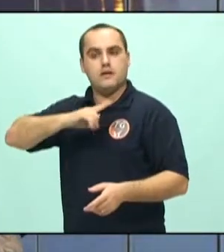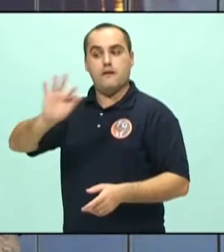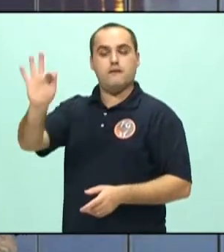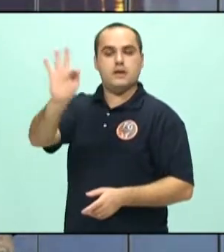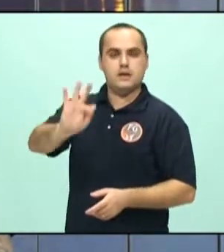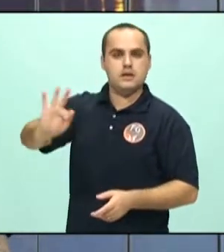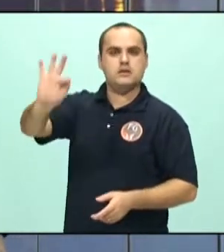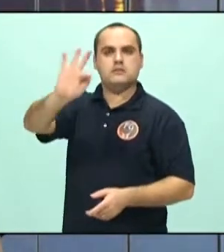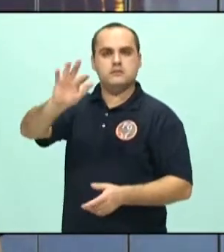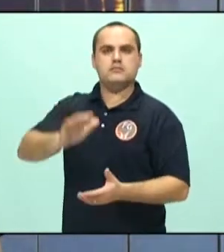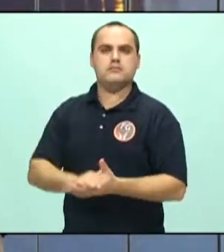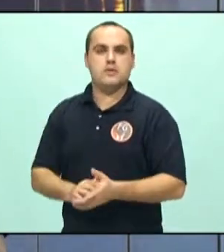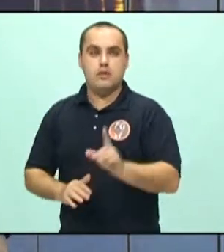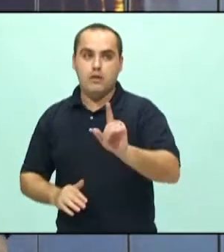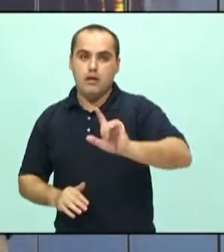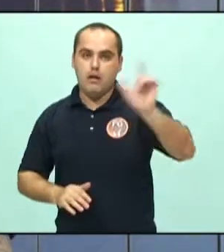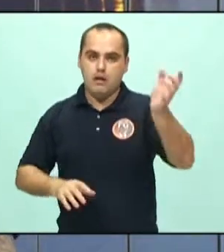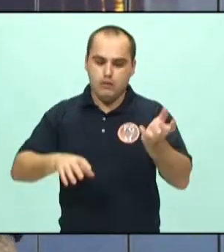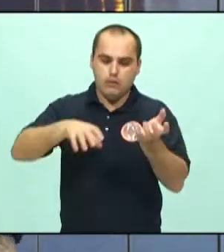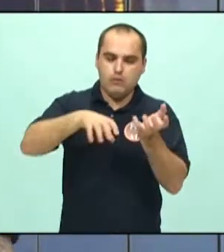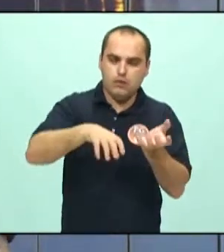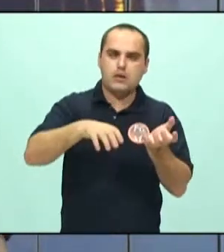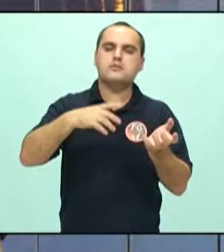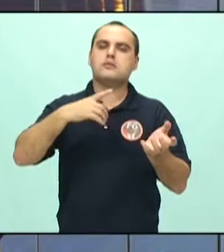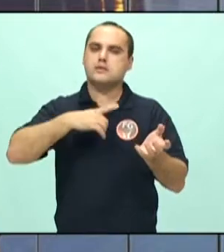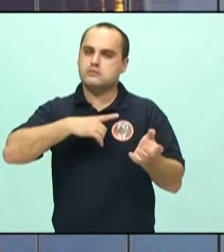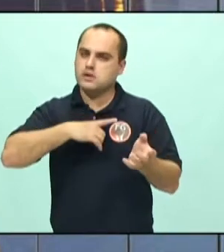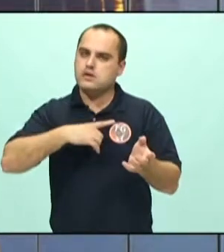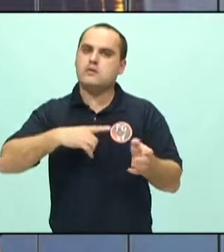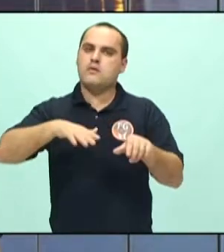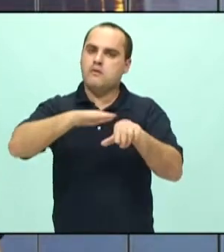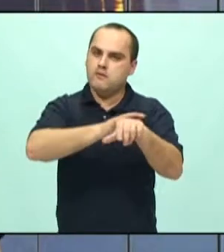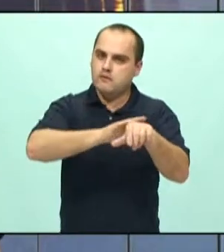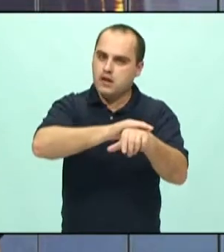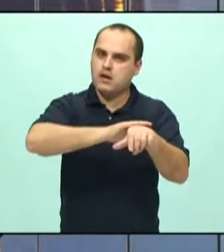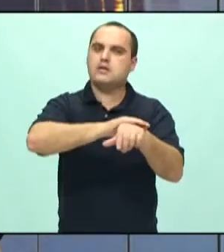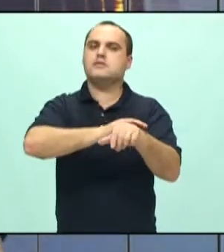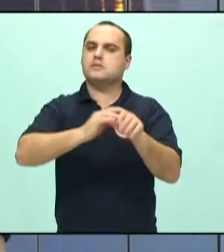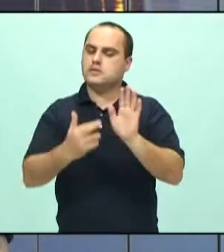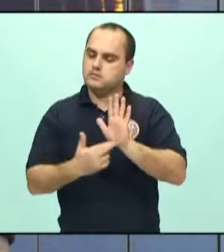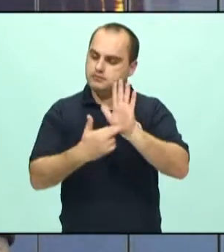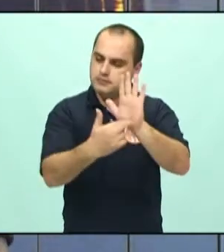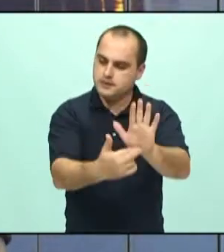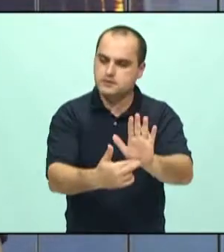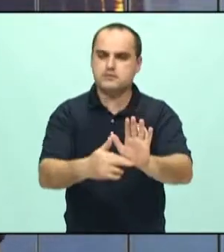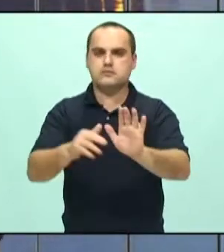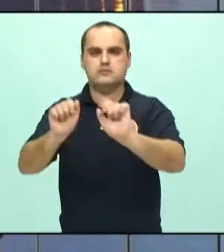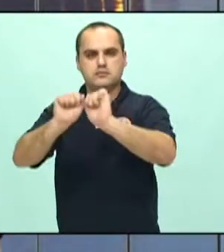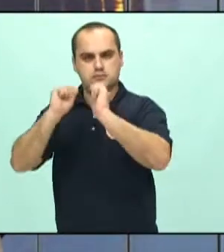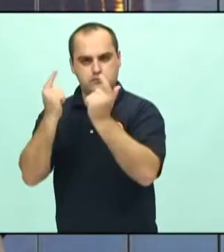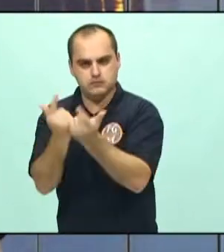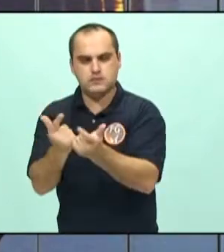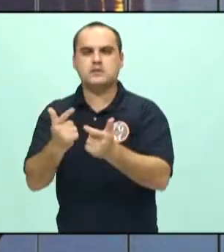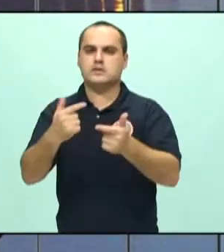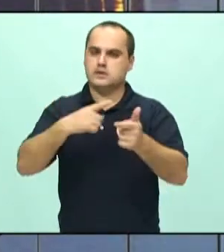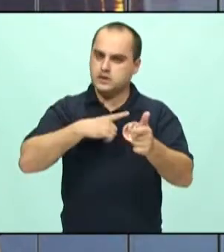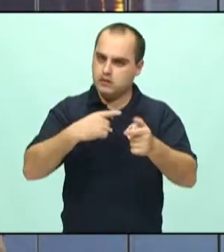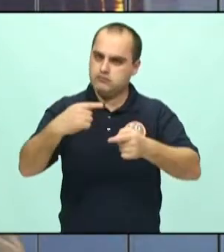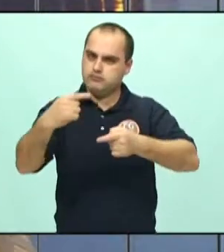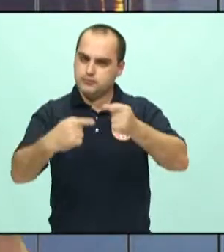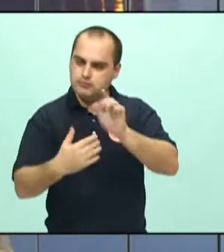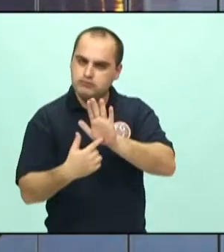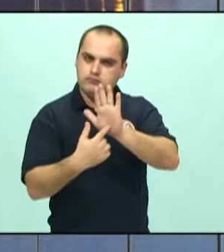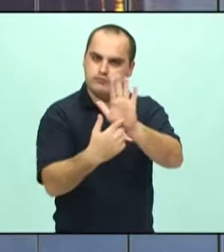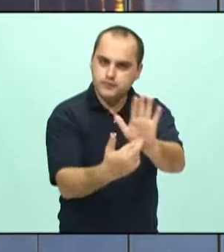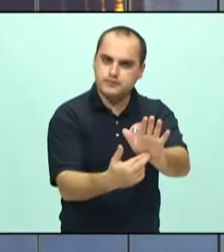temos voz no Congresso, na Câmara de Deputados, temos grande representatividade, participamos de vários fóruns junto